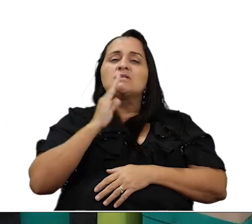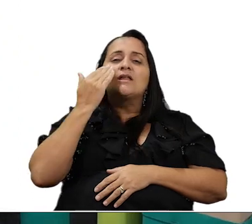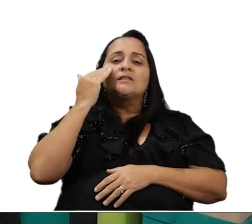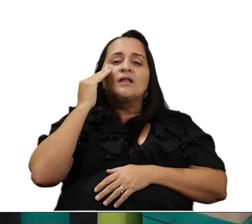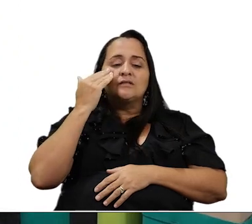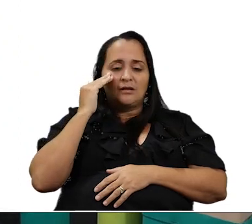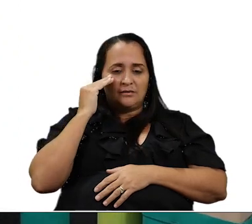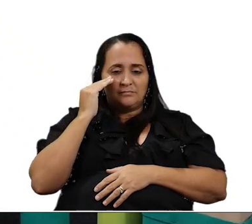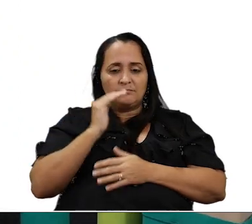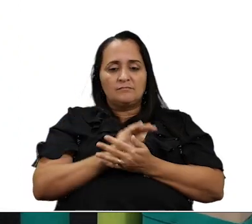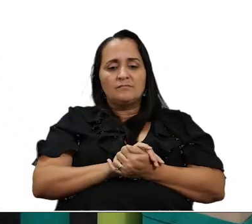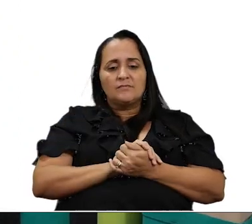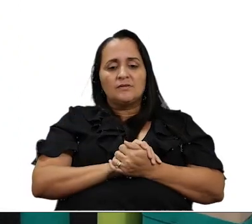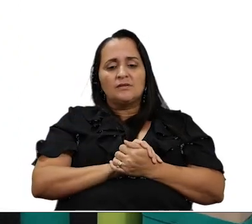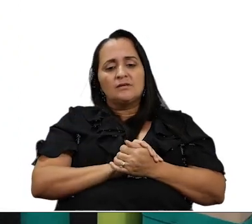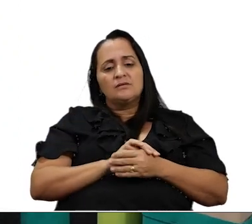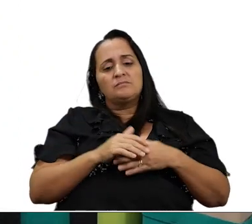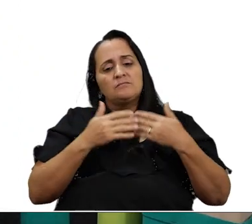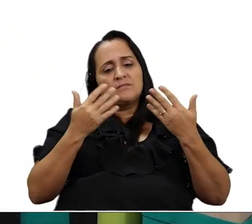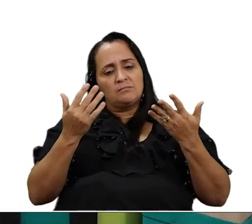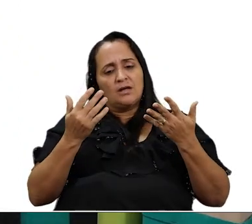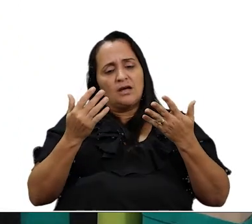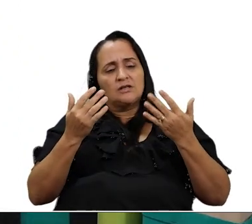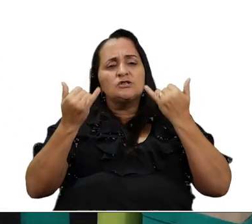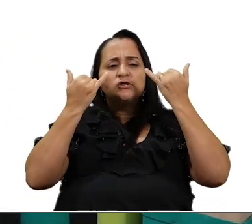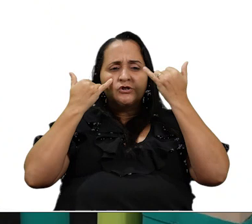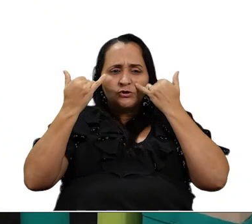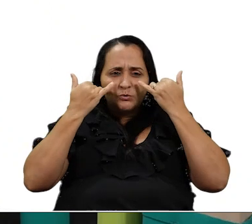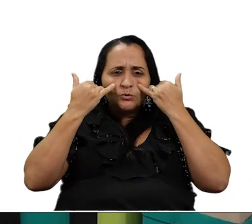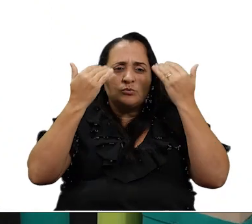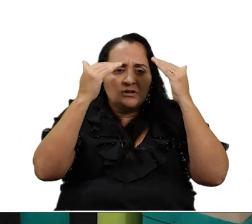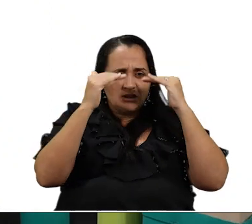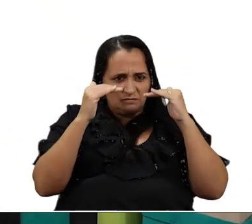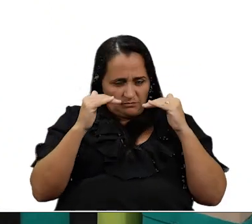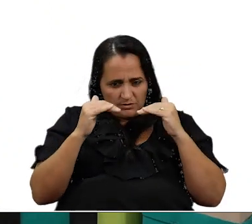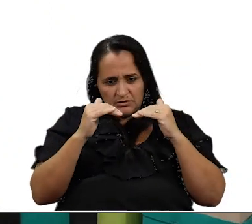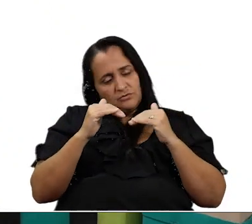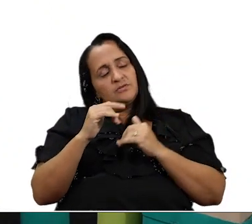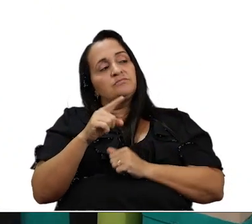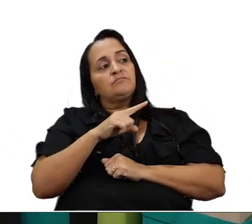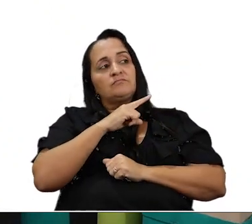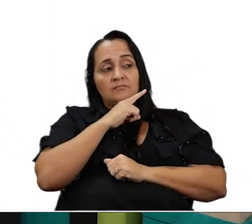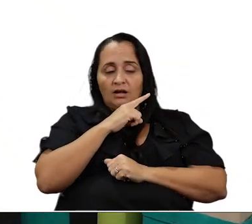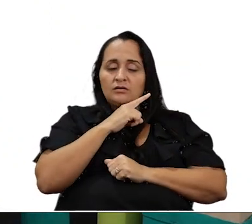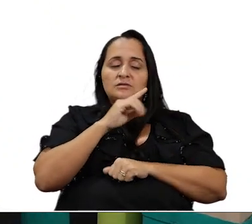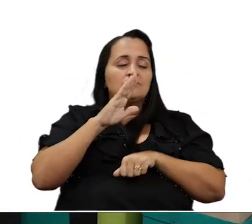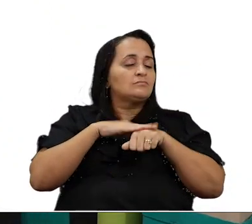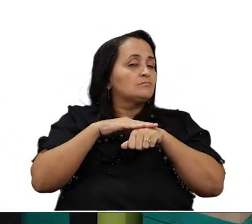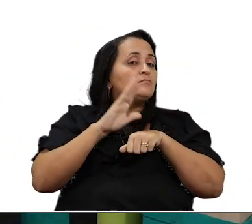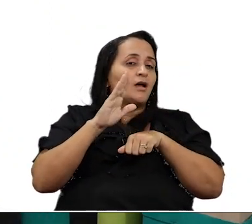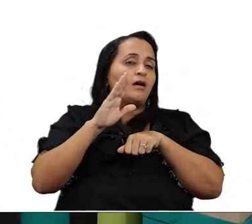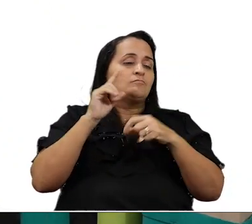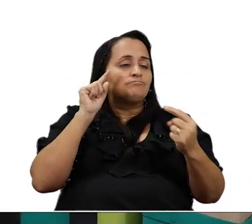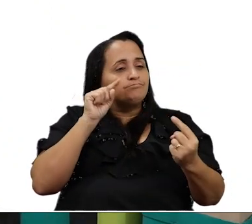Mas, muito provavelmente, de todas as informações que tem aqui, essas são as mais próximas